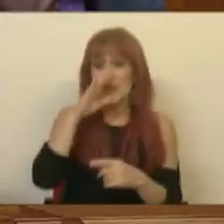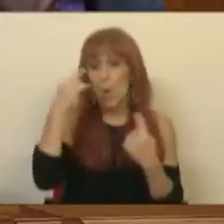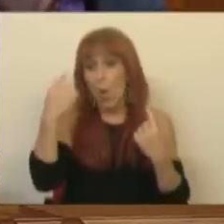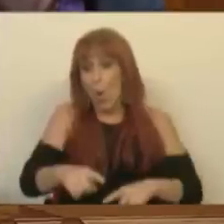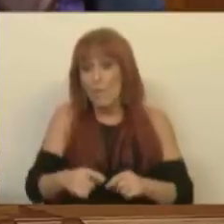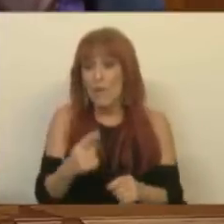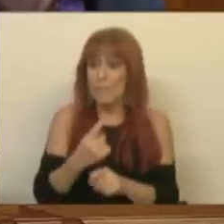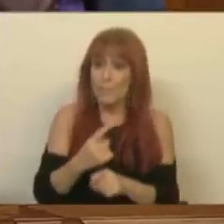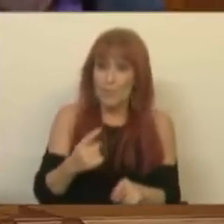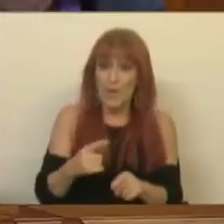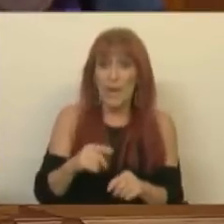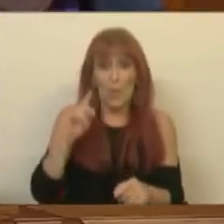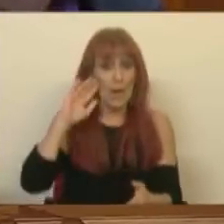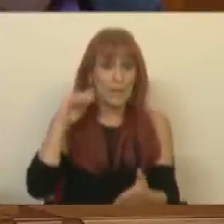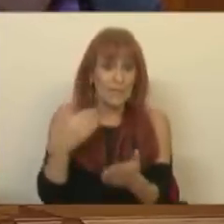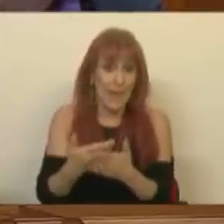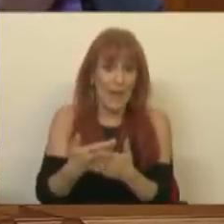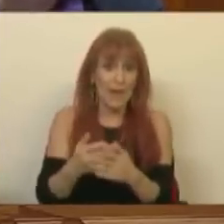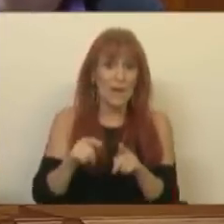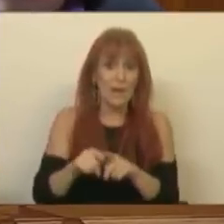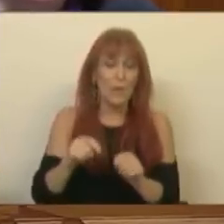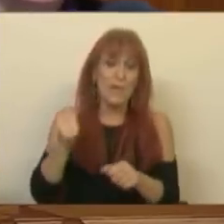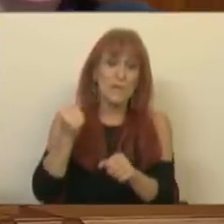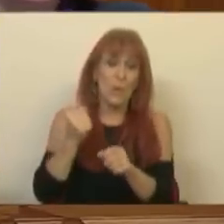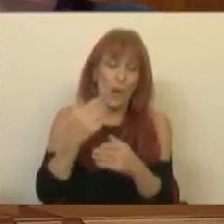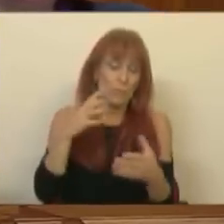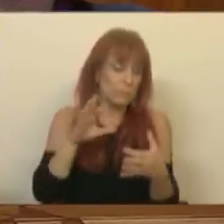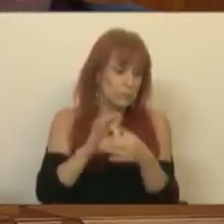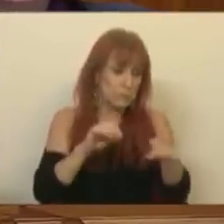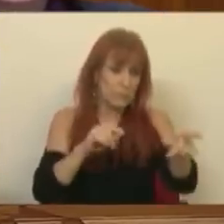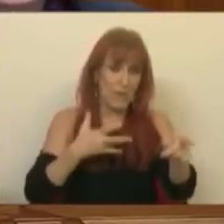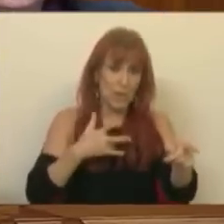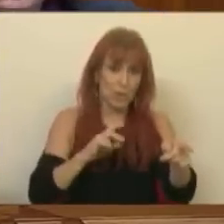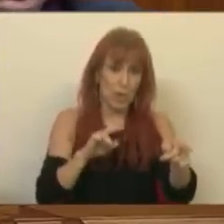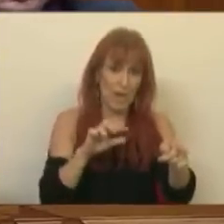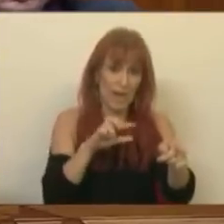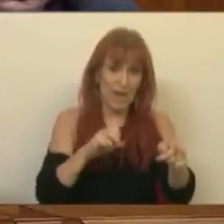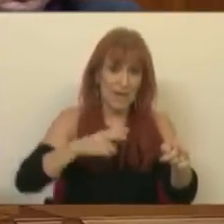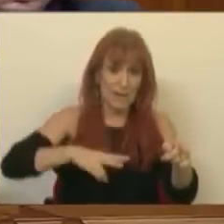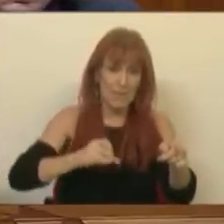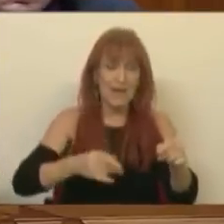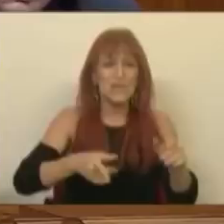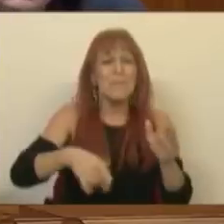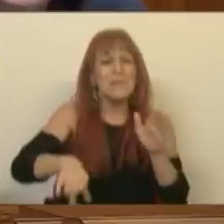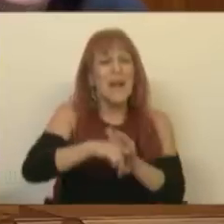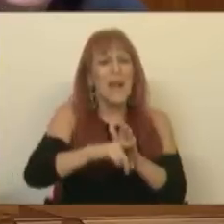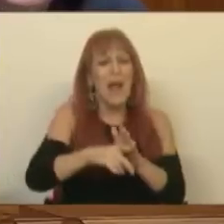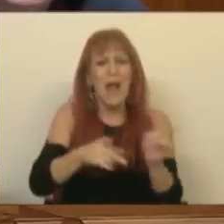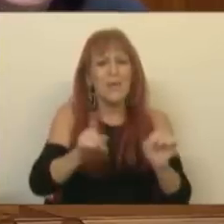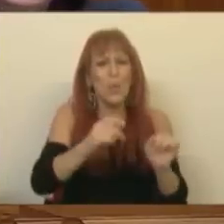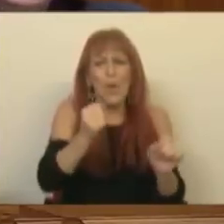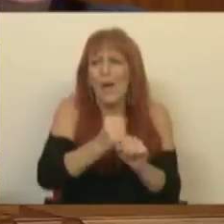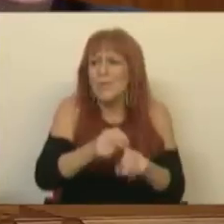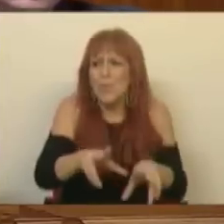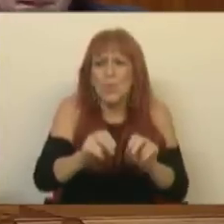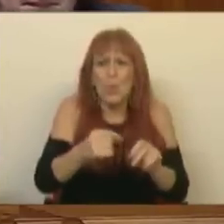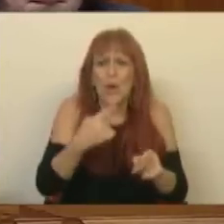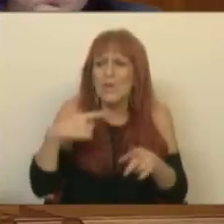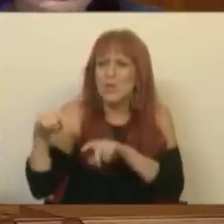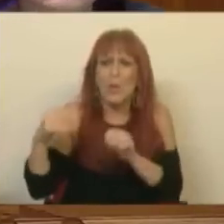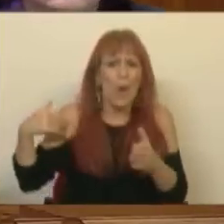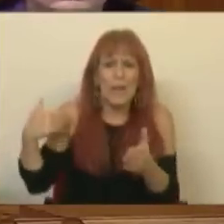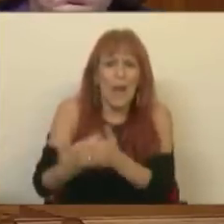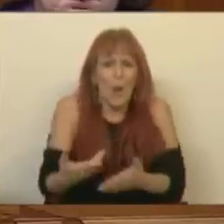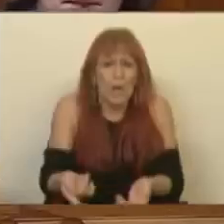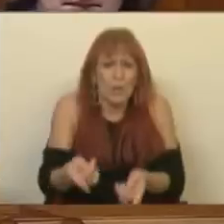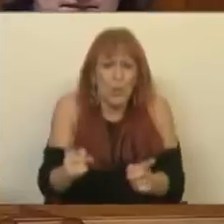houver razão para esse efeito Agito sobre Dra Rita agora a legalidade do ato esse não é nunca ninguém escutou até